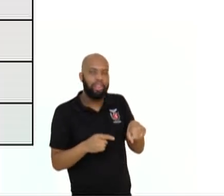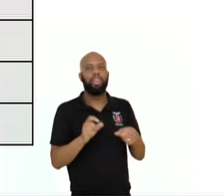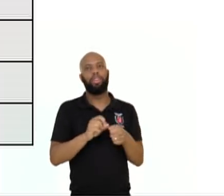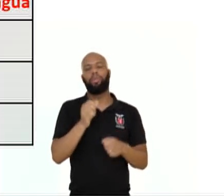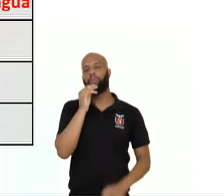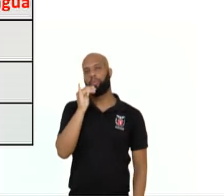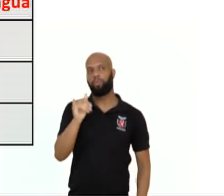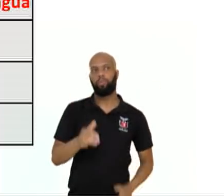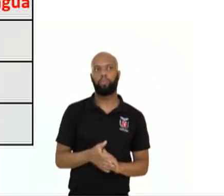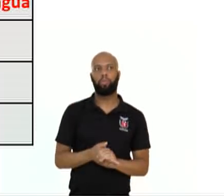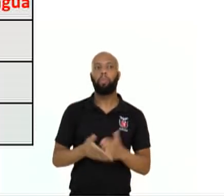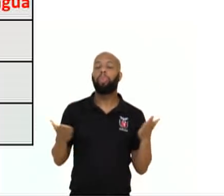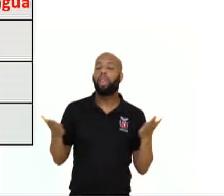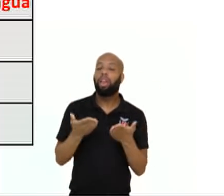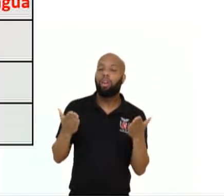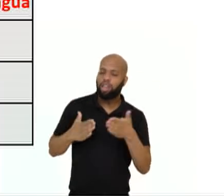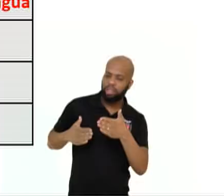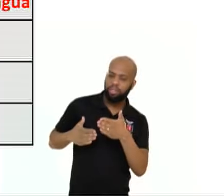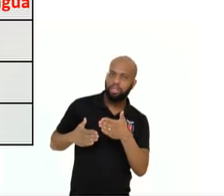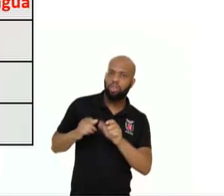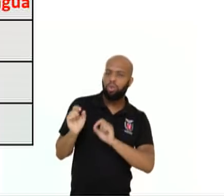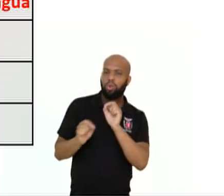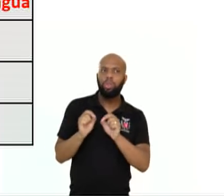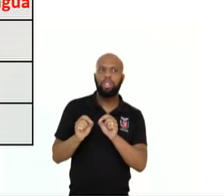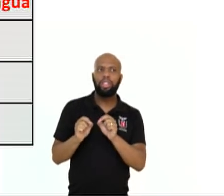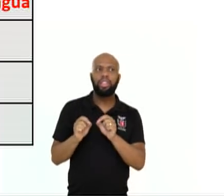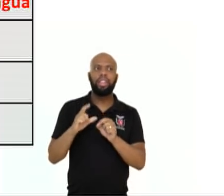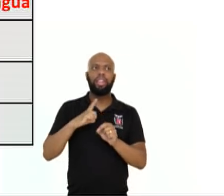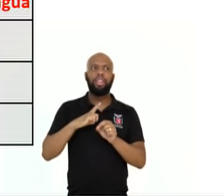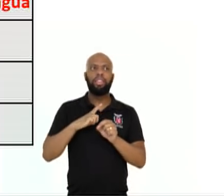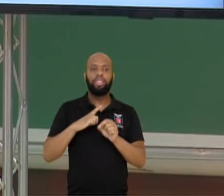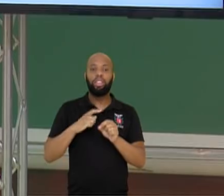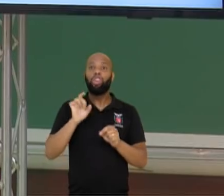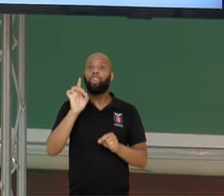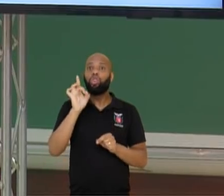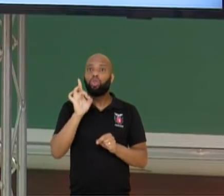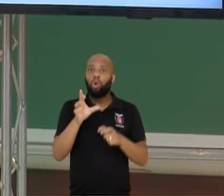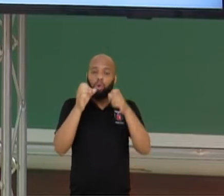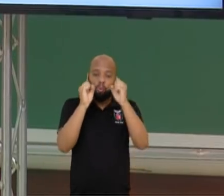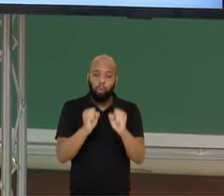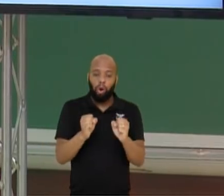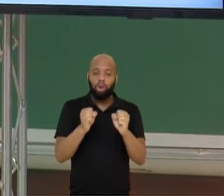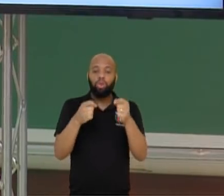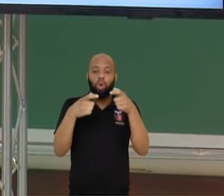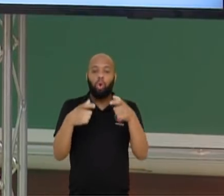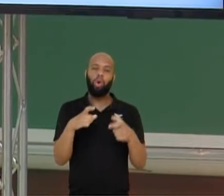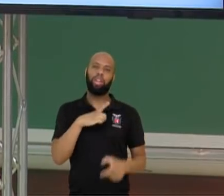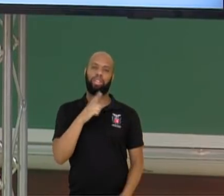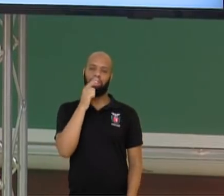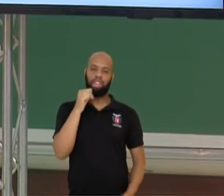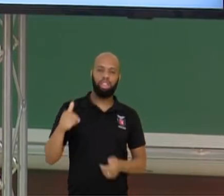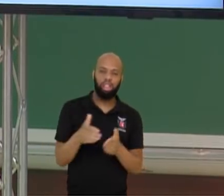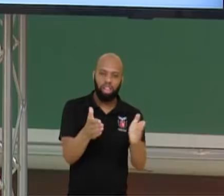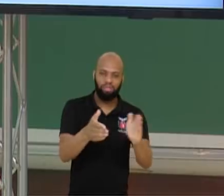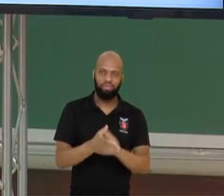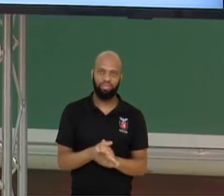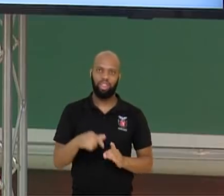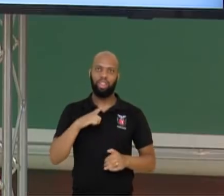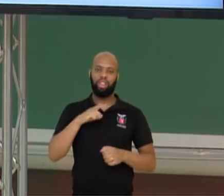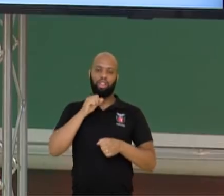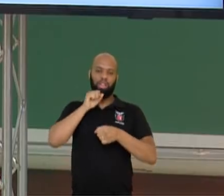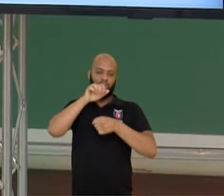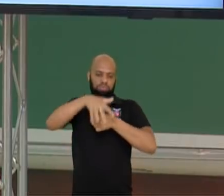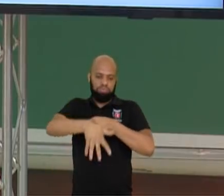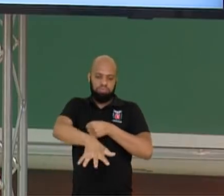acontecendo. Uma desvantagem, fica restrita a locais onde tem água. onde tem corredeira, geralmente, né, onde é utilizado,